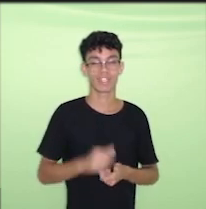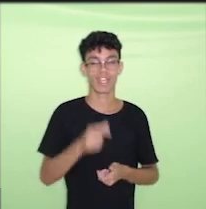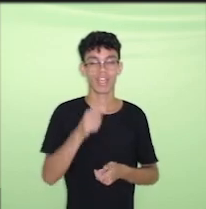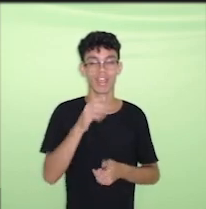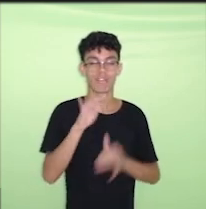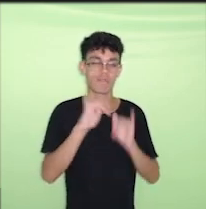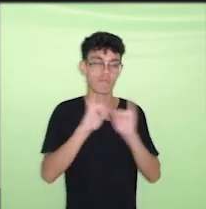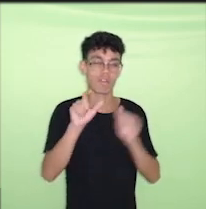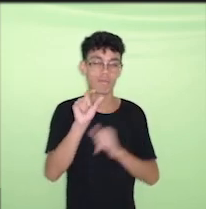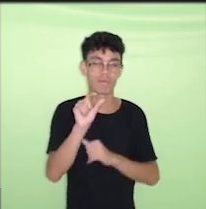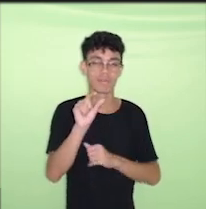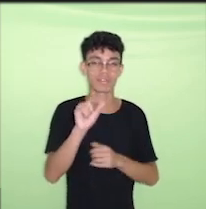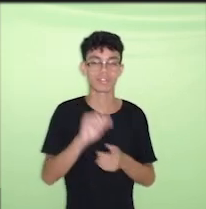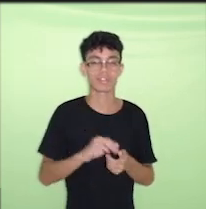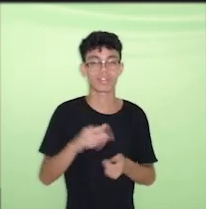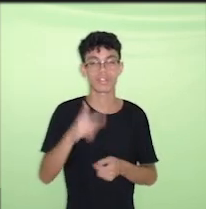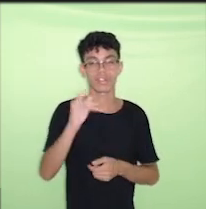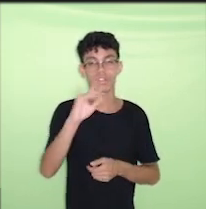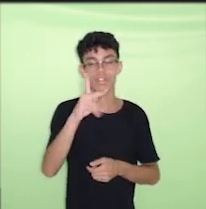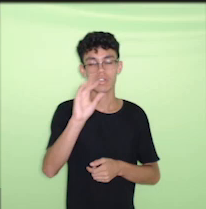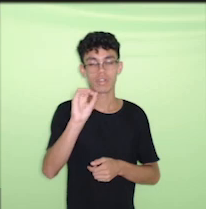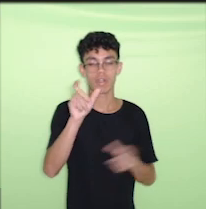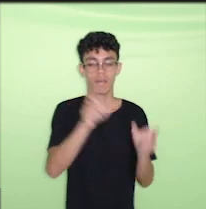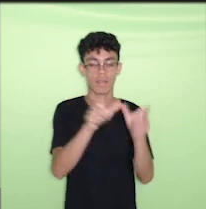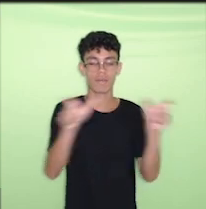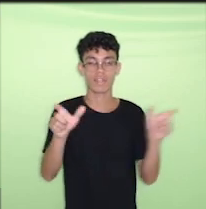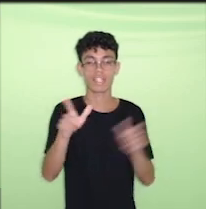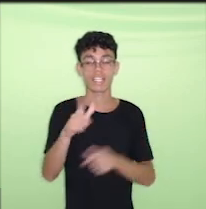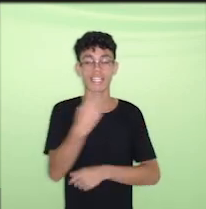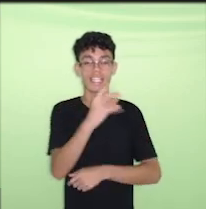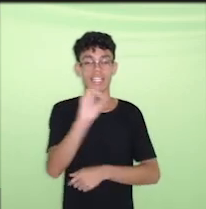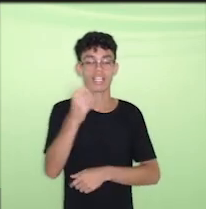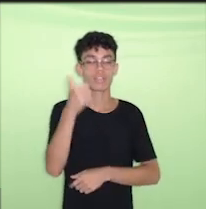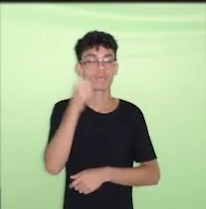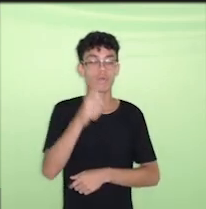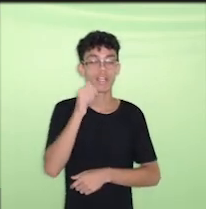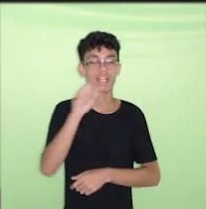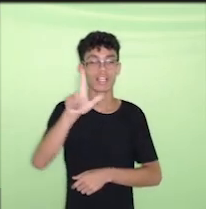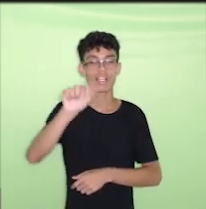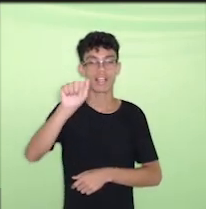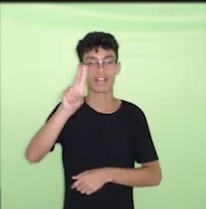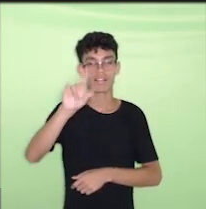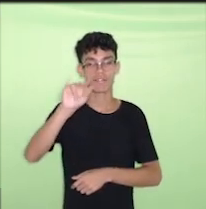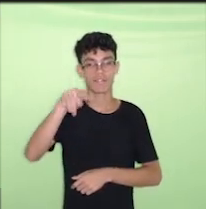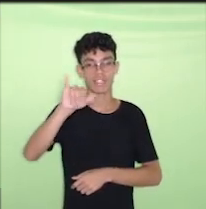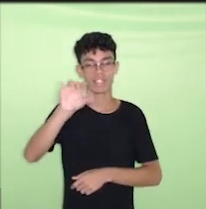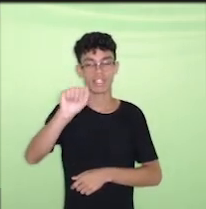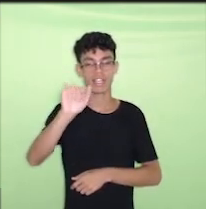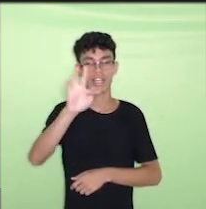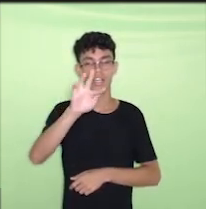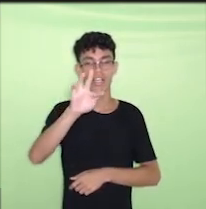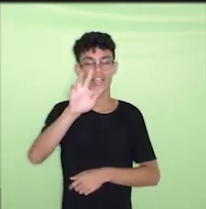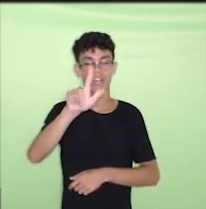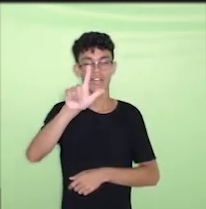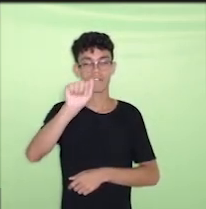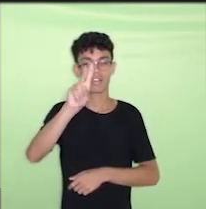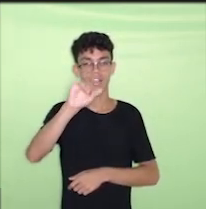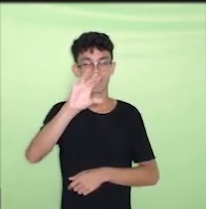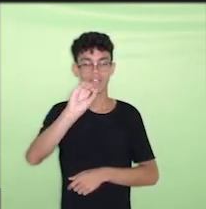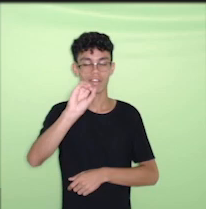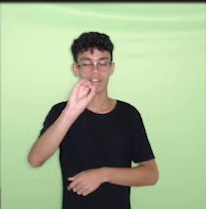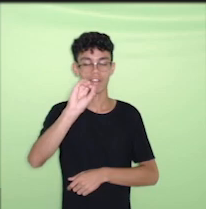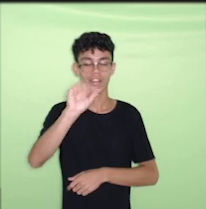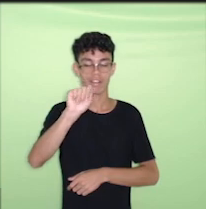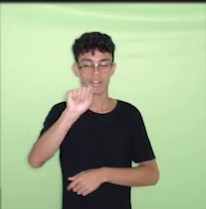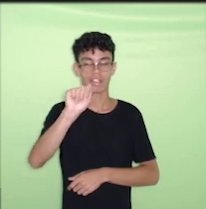pouquinho? Pode falar, Kiko. Então, é um elenco, são 10 mulheres, além da Lavínia e da Flávia, que aqui estão e que fazem parte da